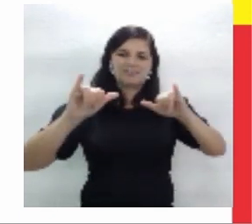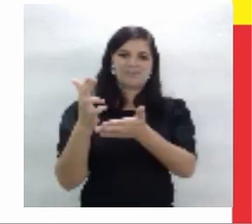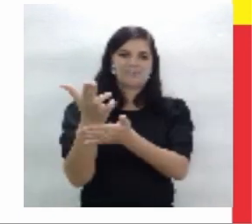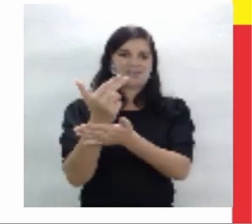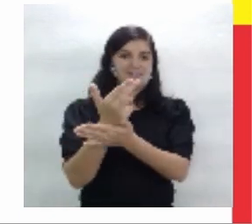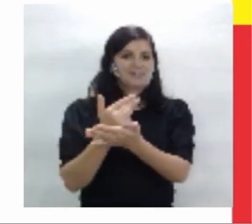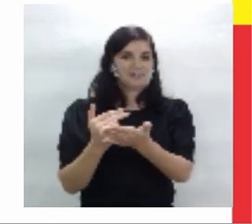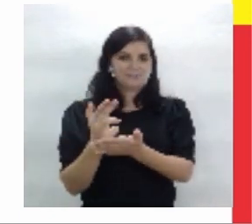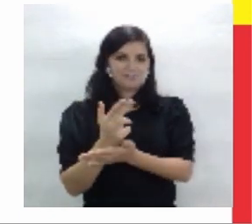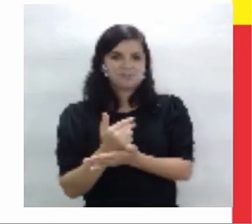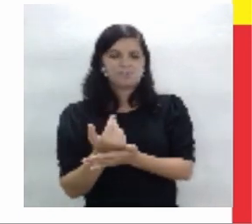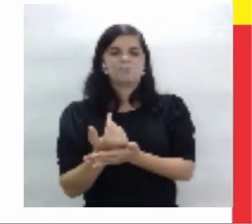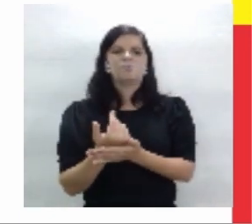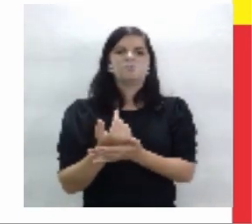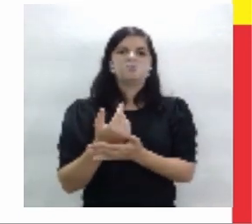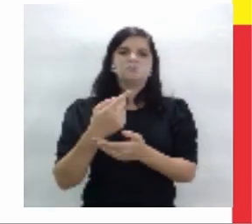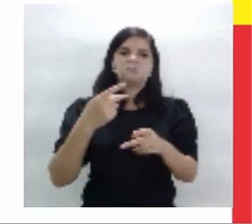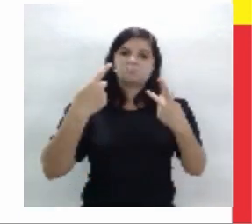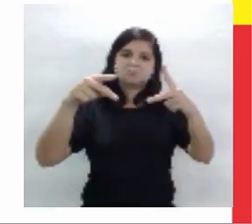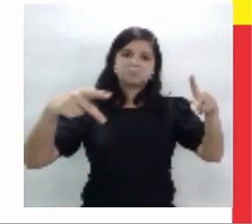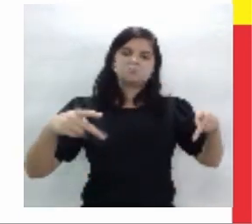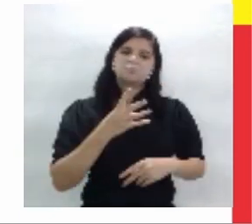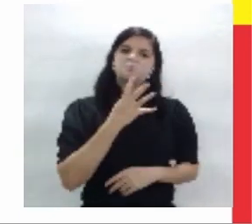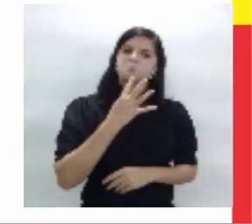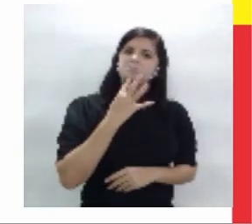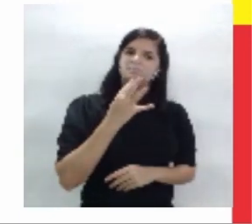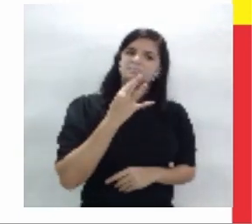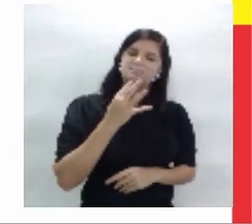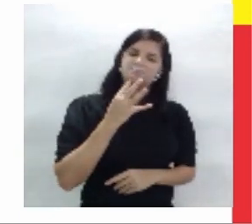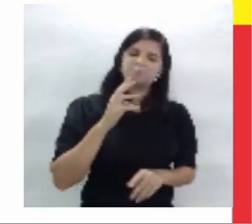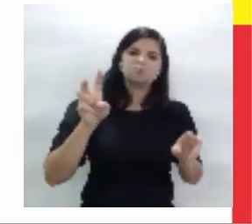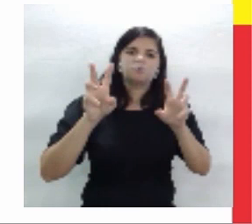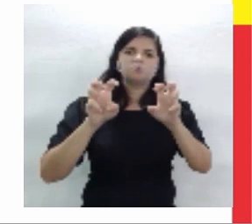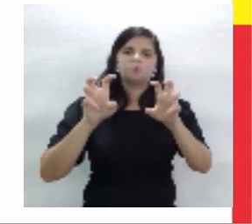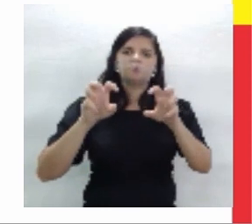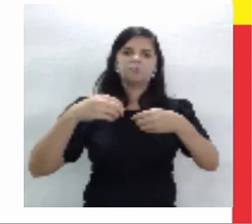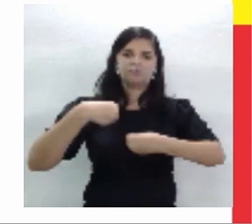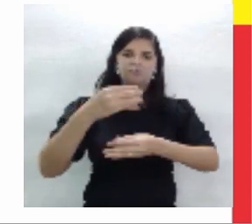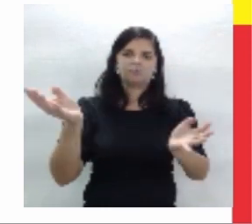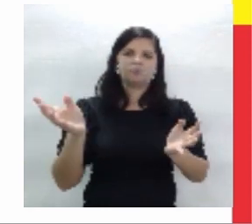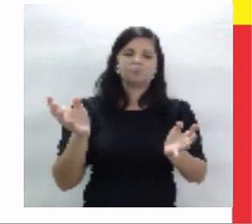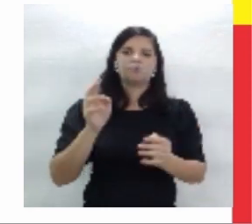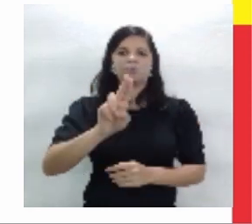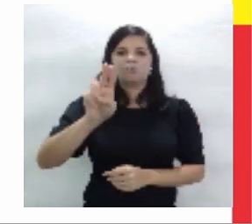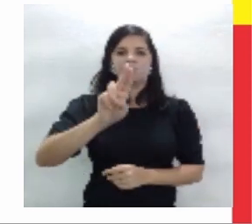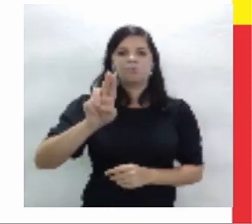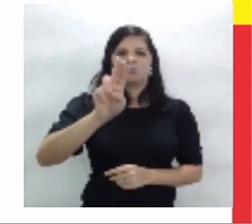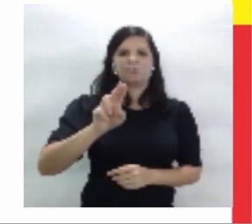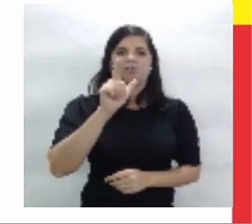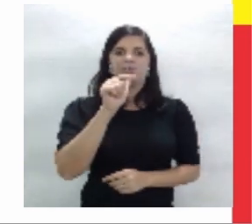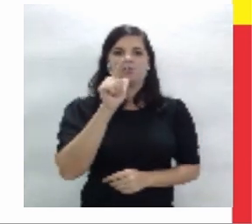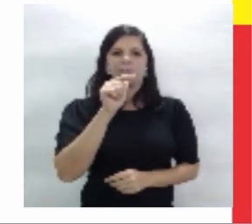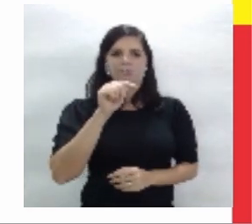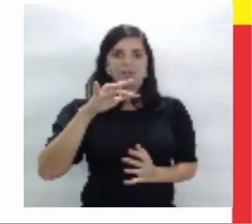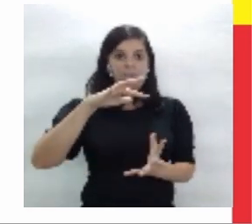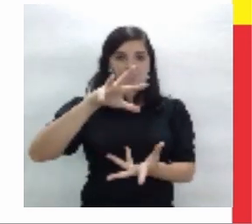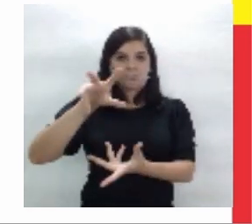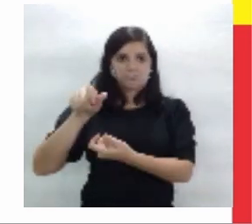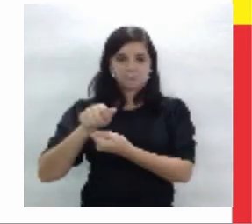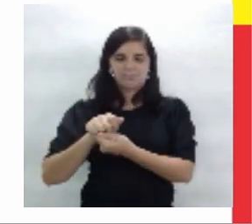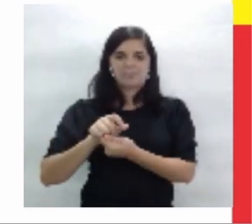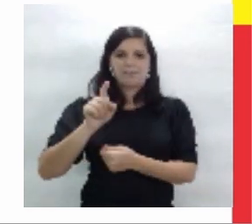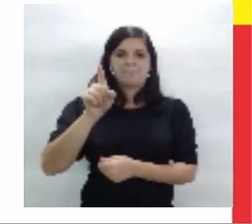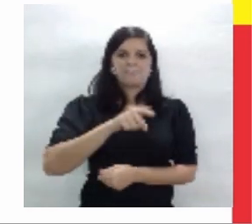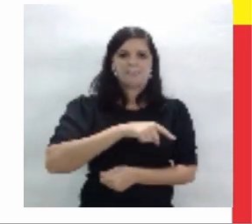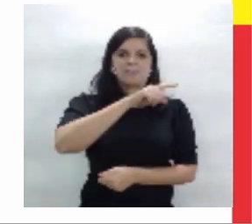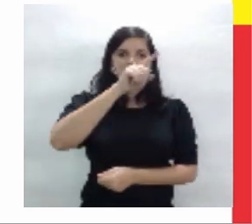gráfico e seus conhecimentos sobre a distribuição e utilização da água no mundo,